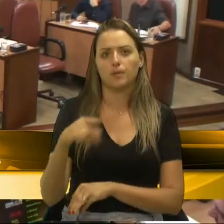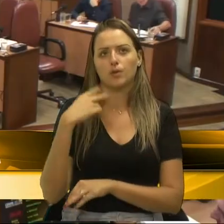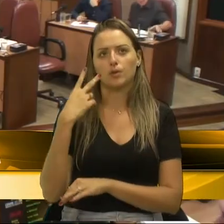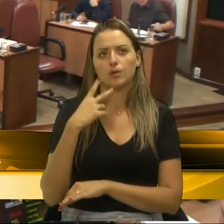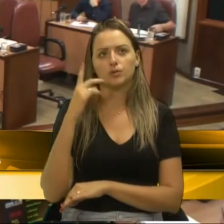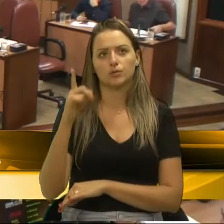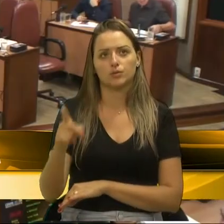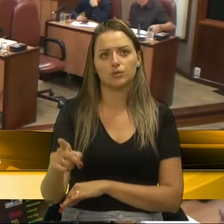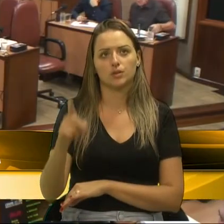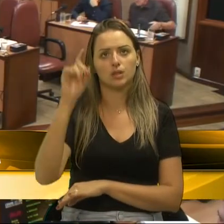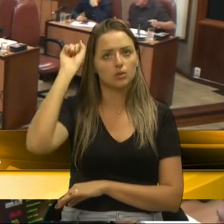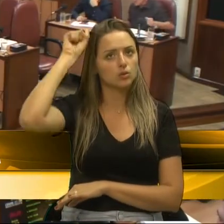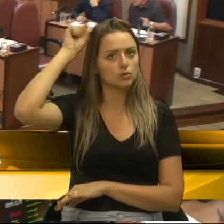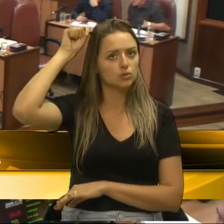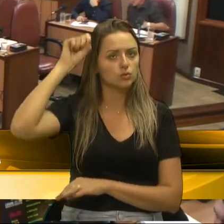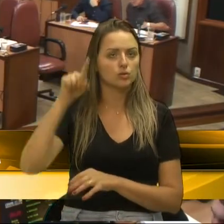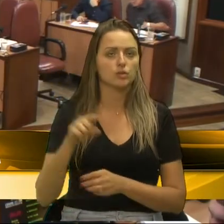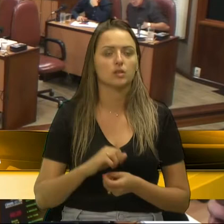para contribuir,